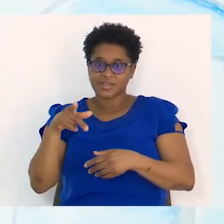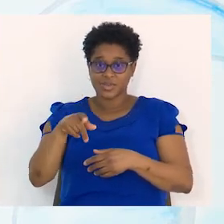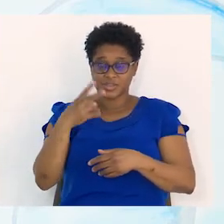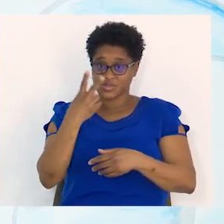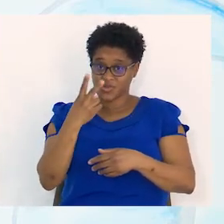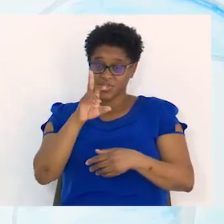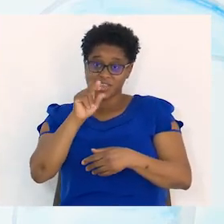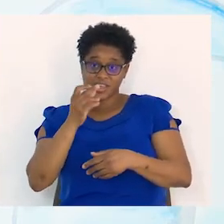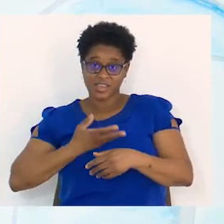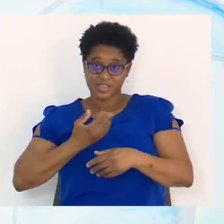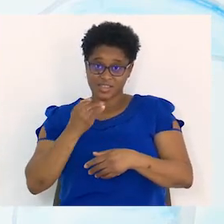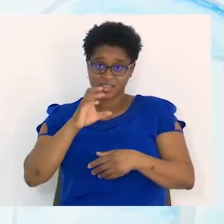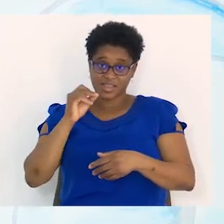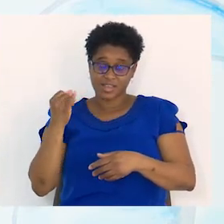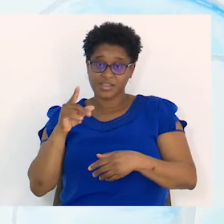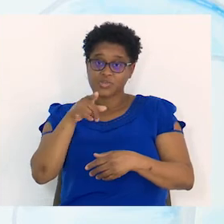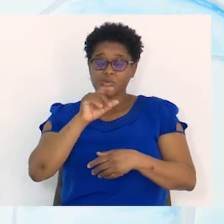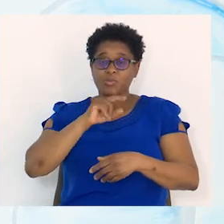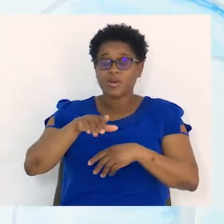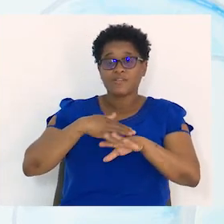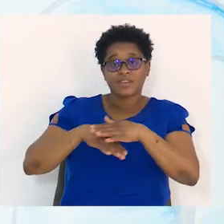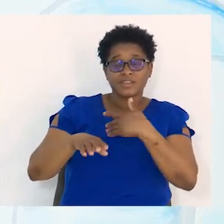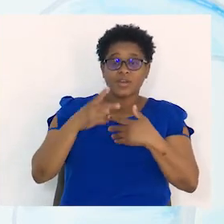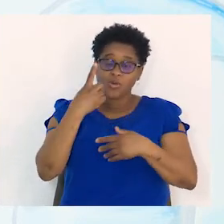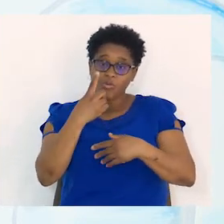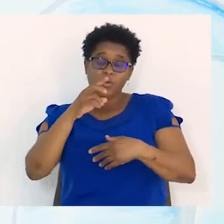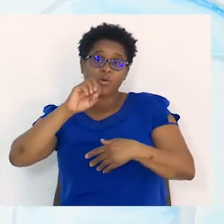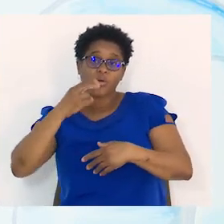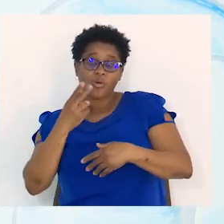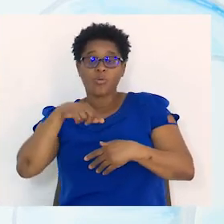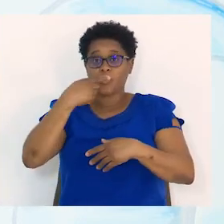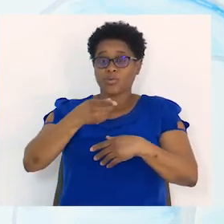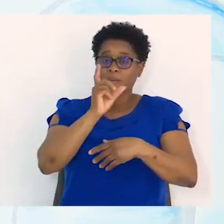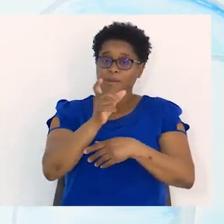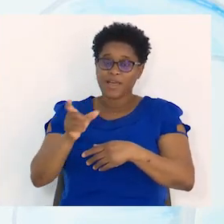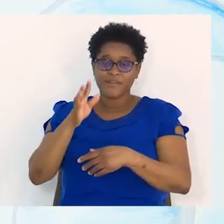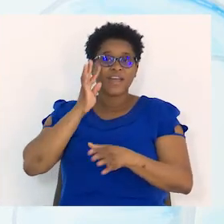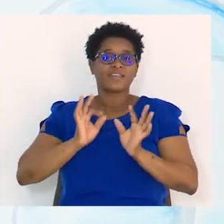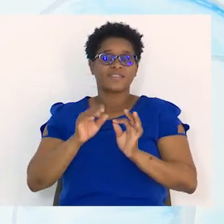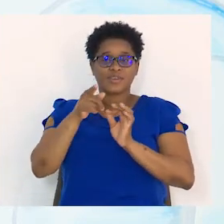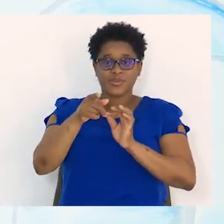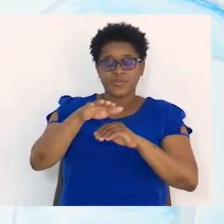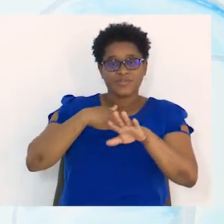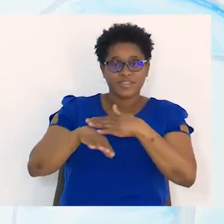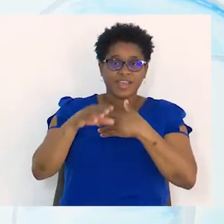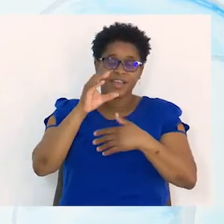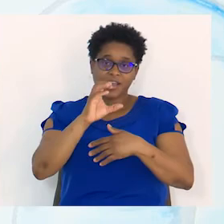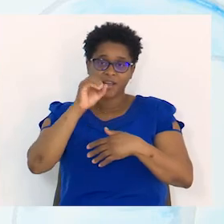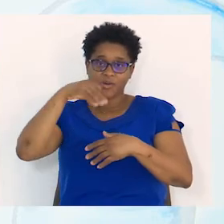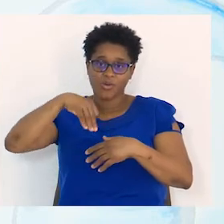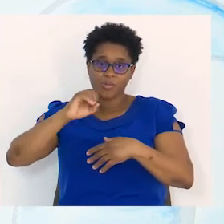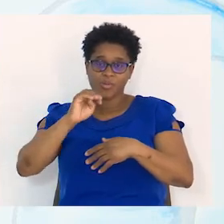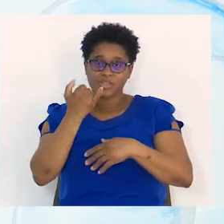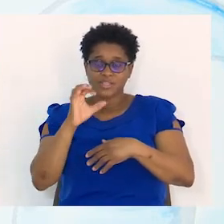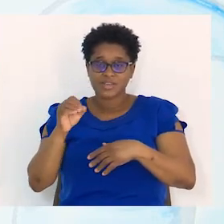dois radicais, tu podes formar uma outra palavra. Assim que tu fizeres a composição, a